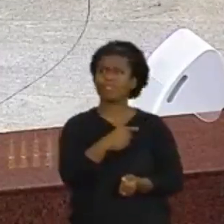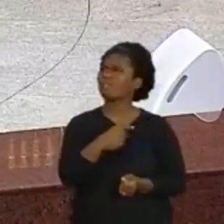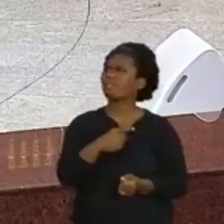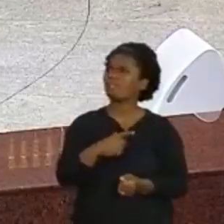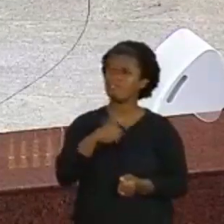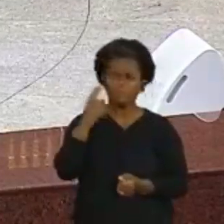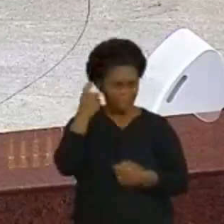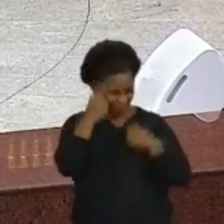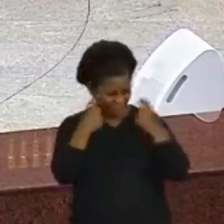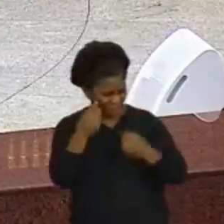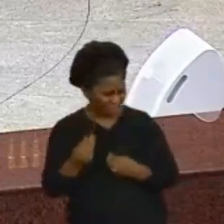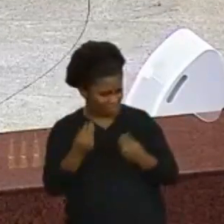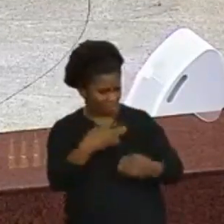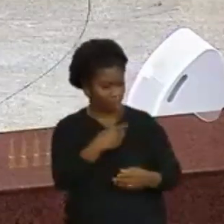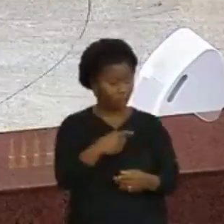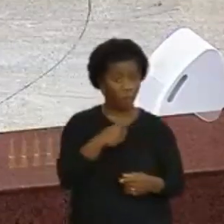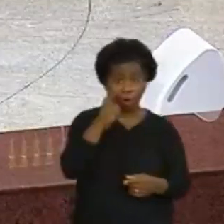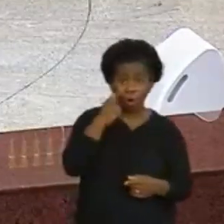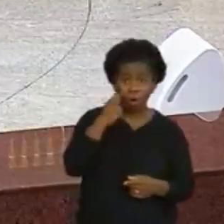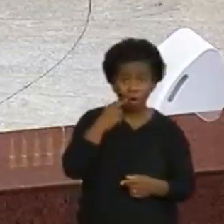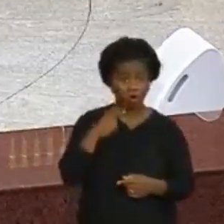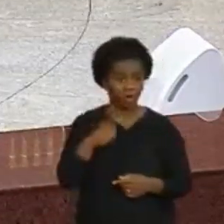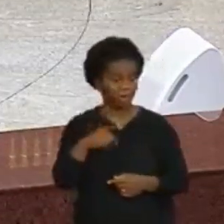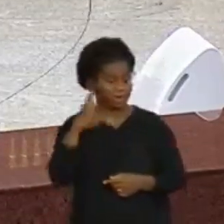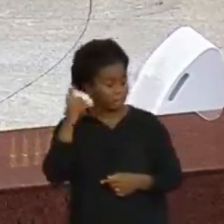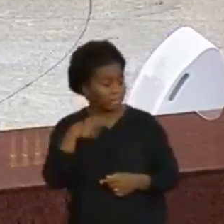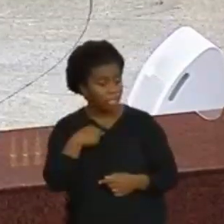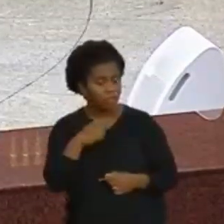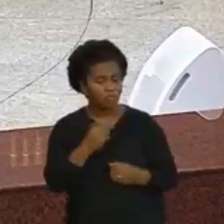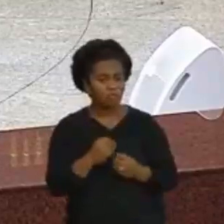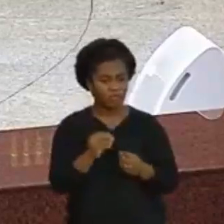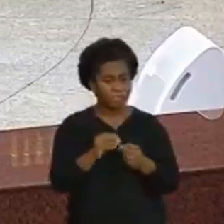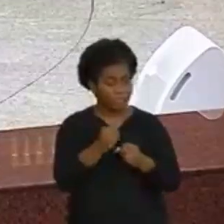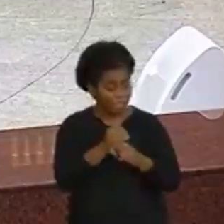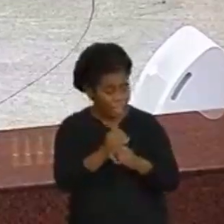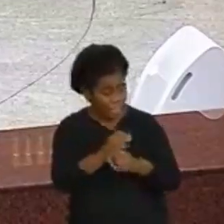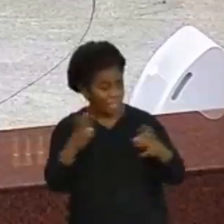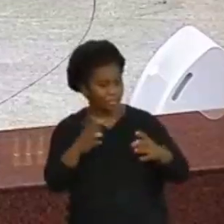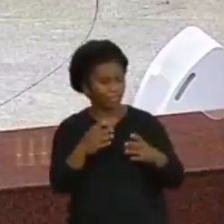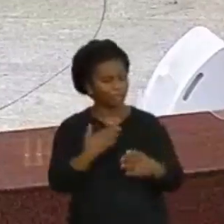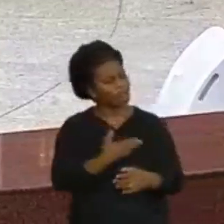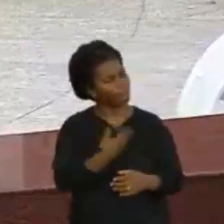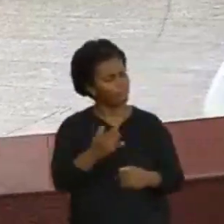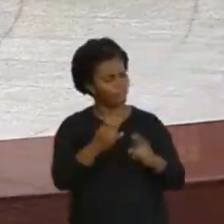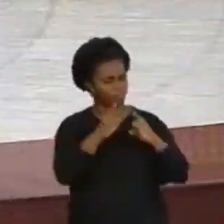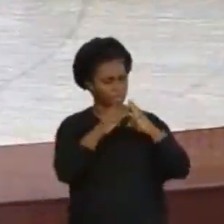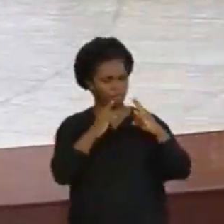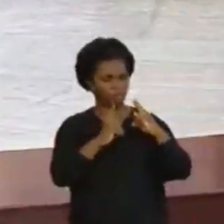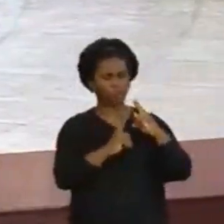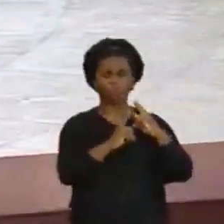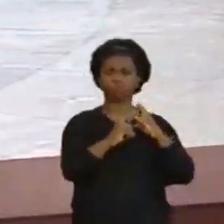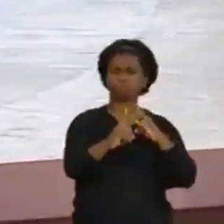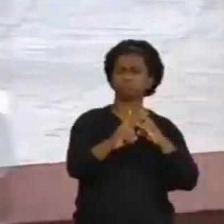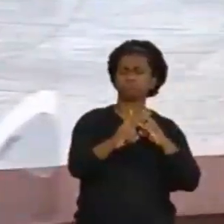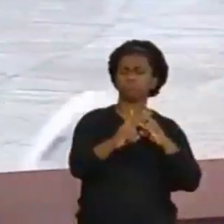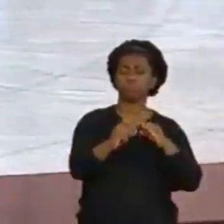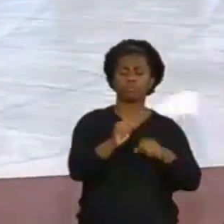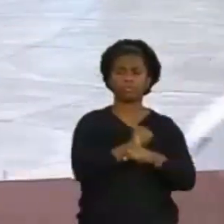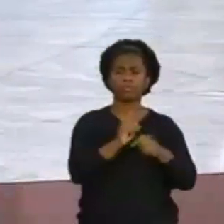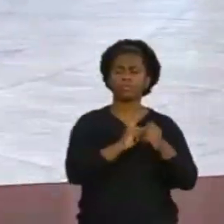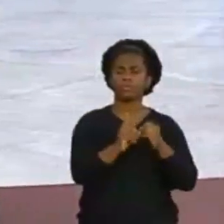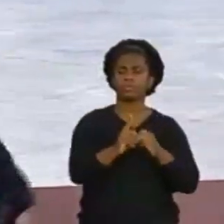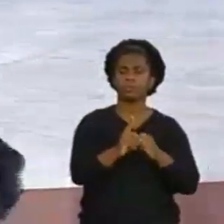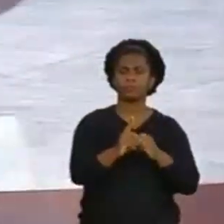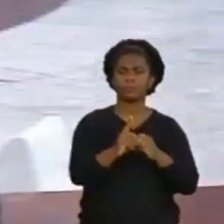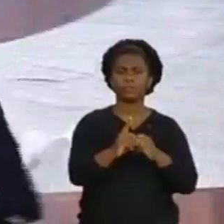preocupado em te dar um filho, rapaz, eu vou te fazer grande, dá um pulo aqui, sai aí. Aí ele saiu. Quando ele saiu, ele olhou para